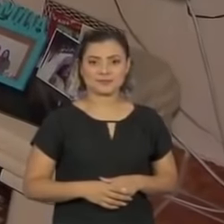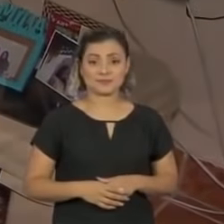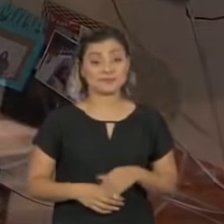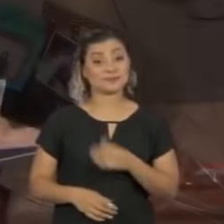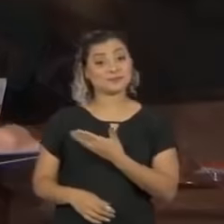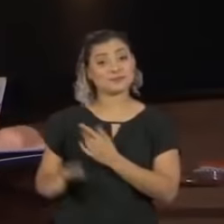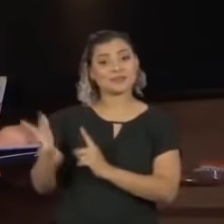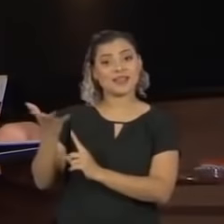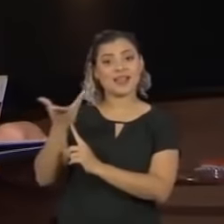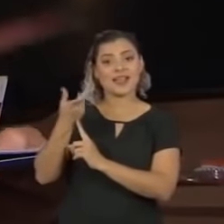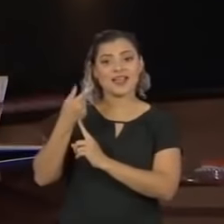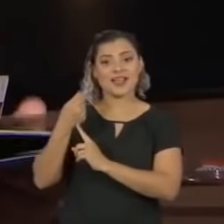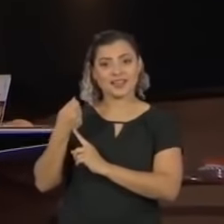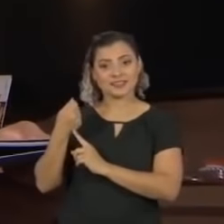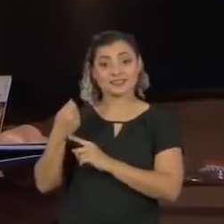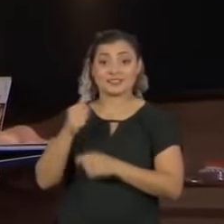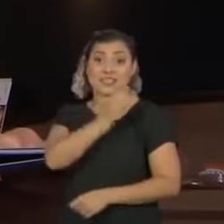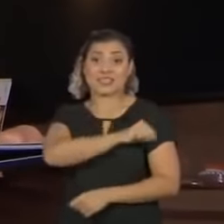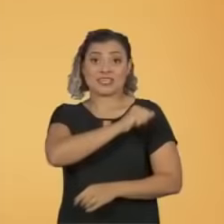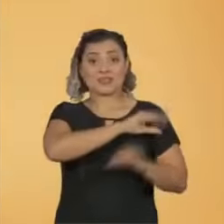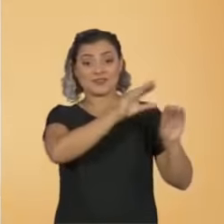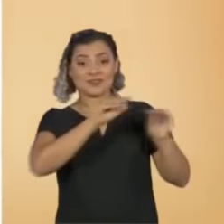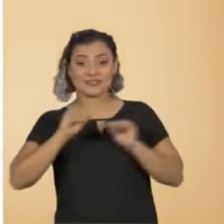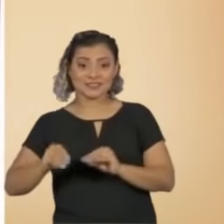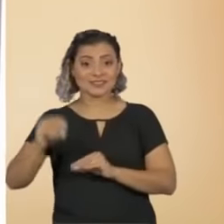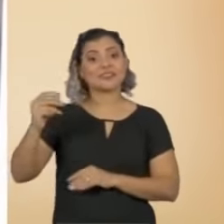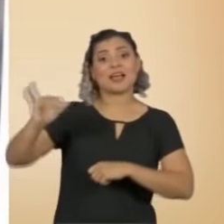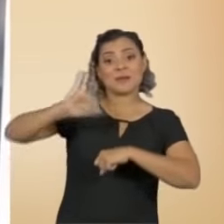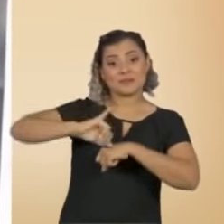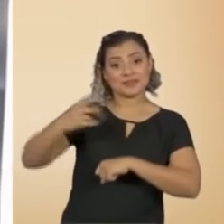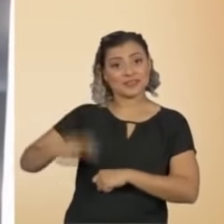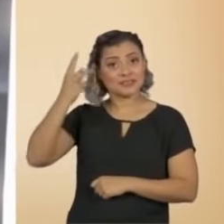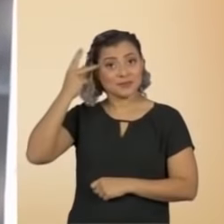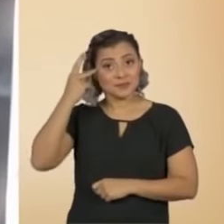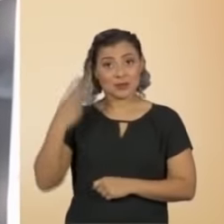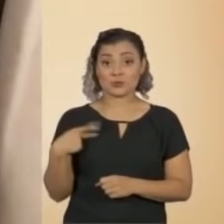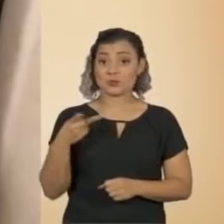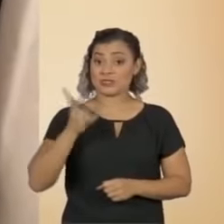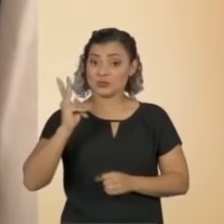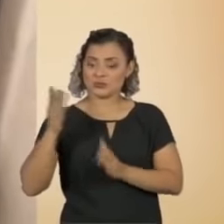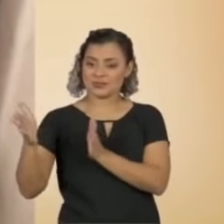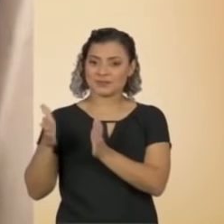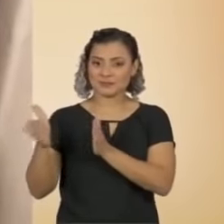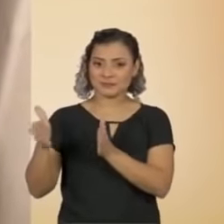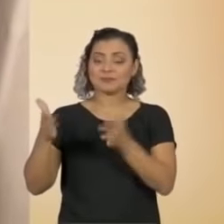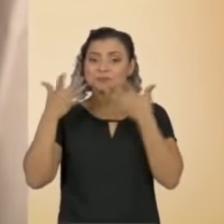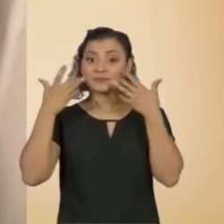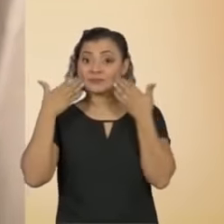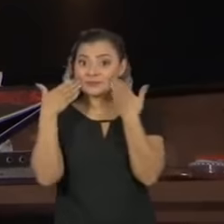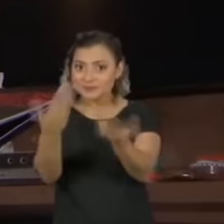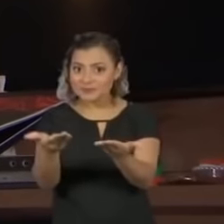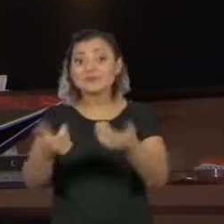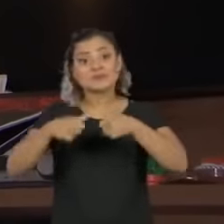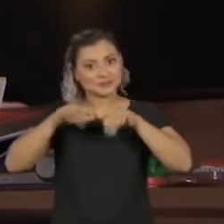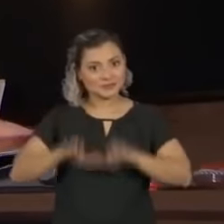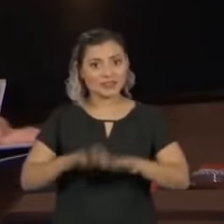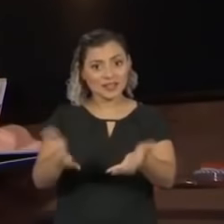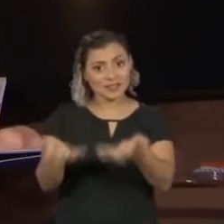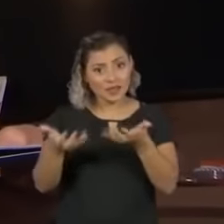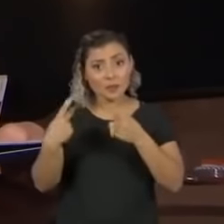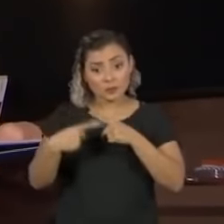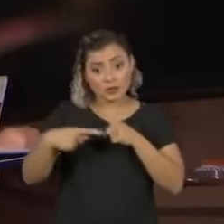As artes trouxeram Carol do Rio de Janeiro para a capital paulista para uma segunda temporada. E dessa vez ela espera ficar, pois acredita